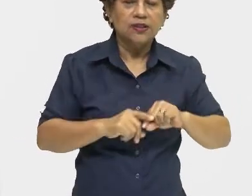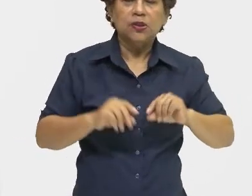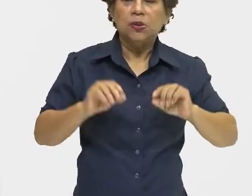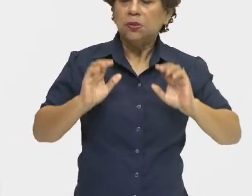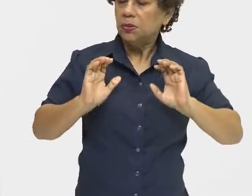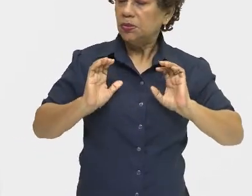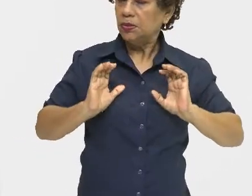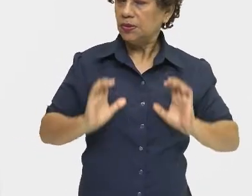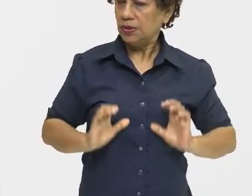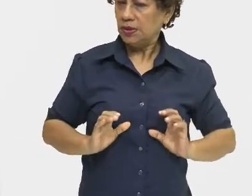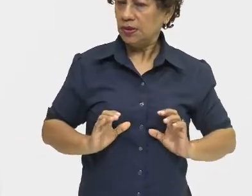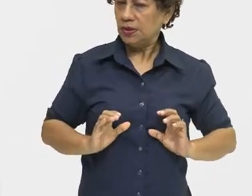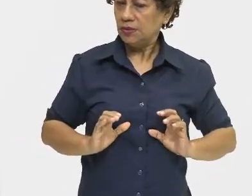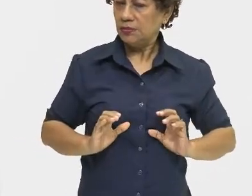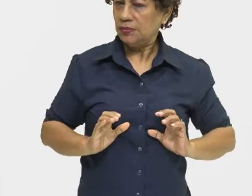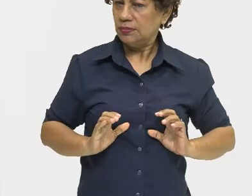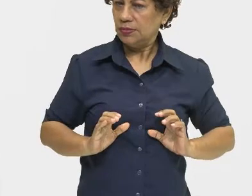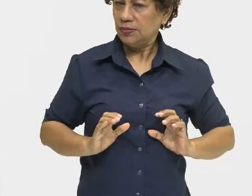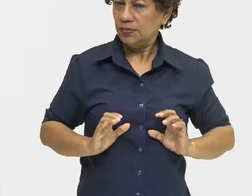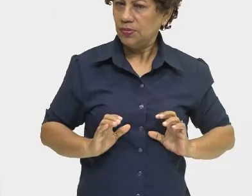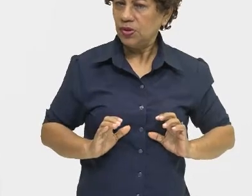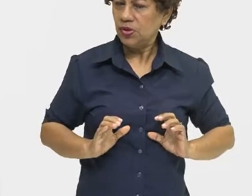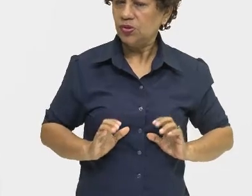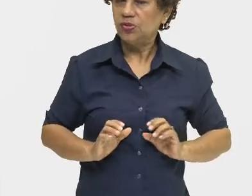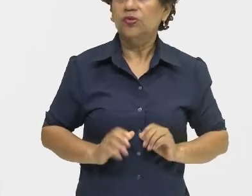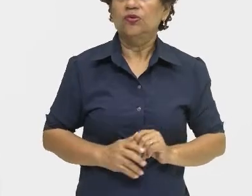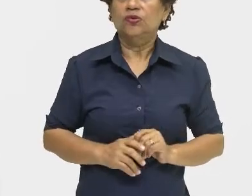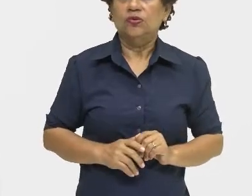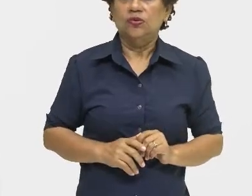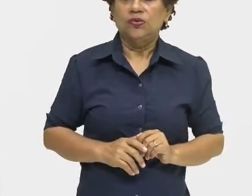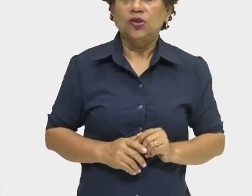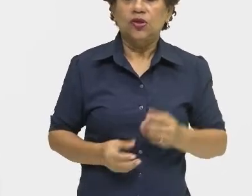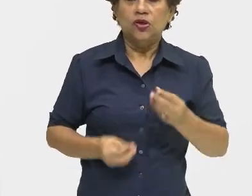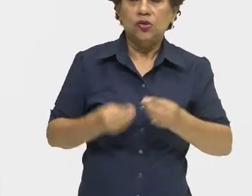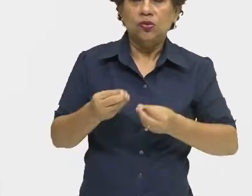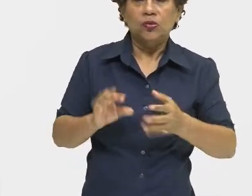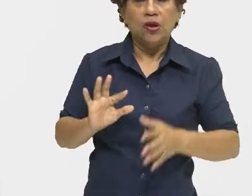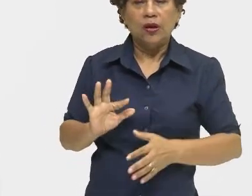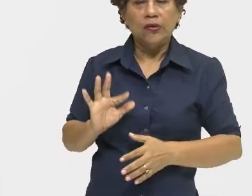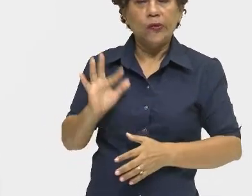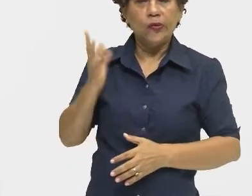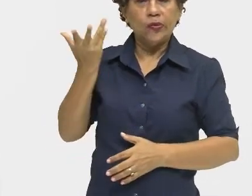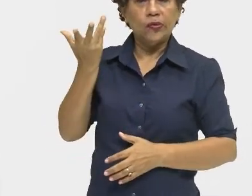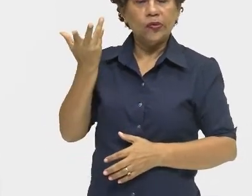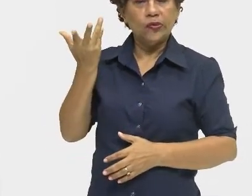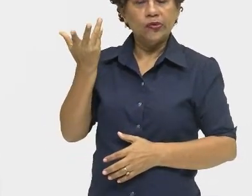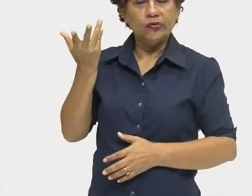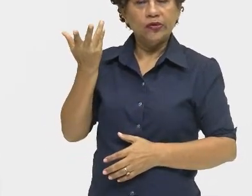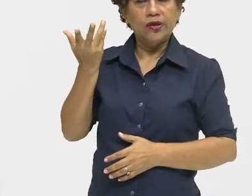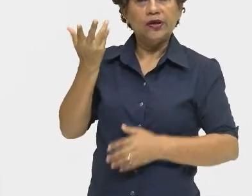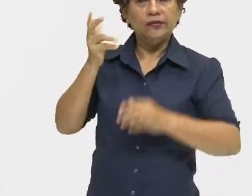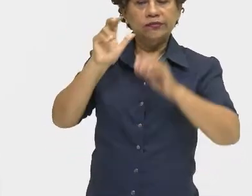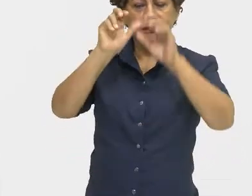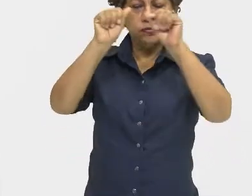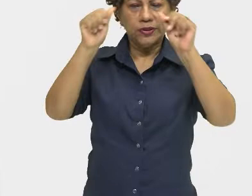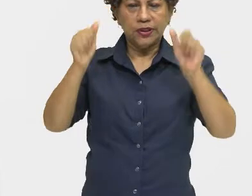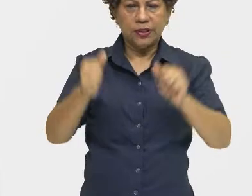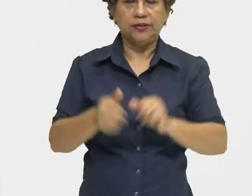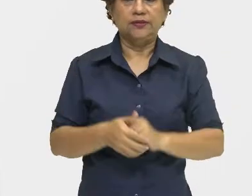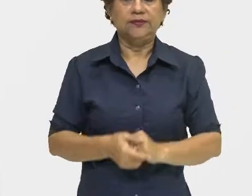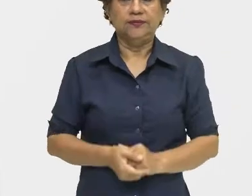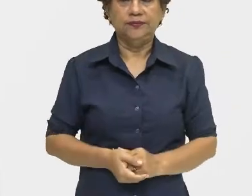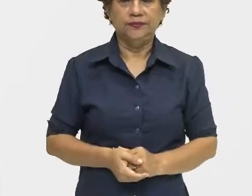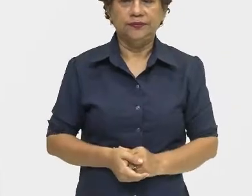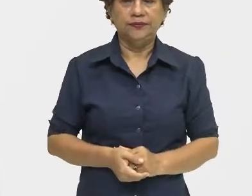comportamentos, hábitos, expressões artísticas, entre outros. A apropriação cultural é